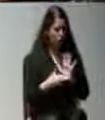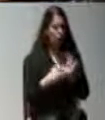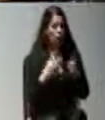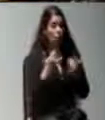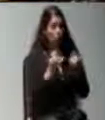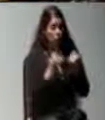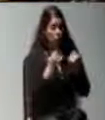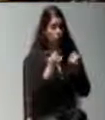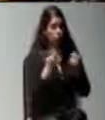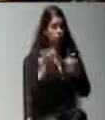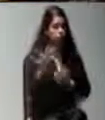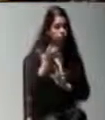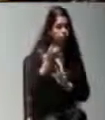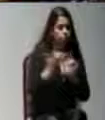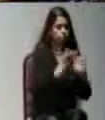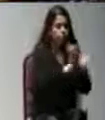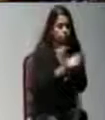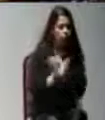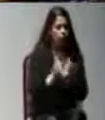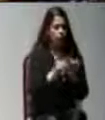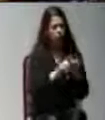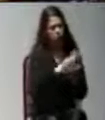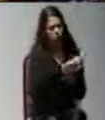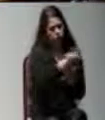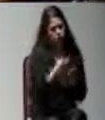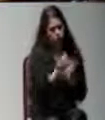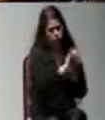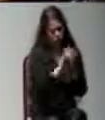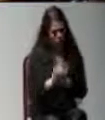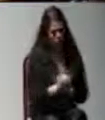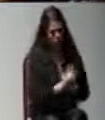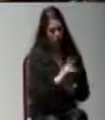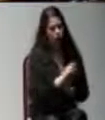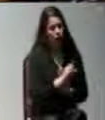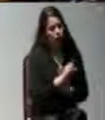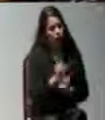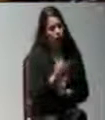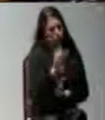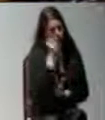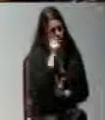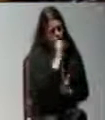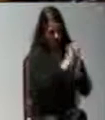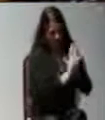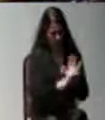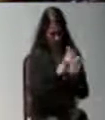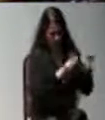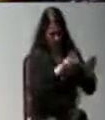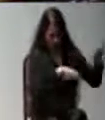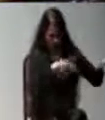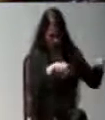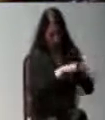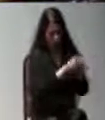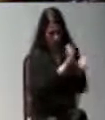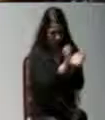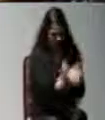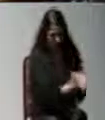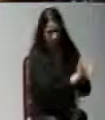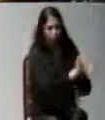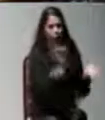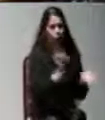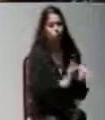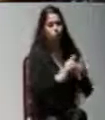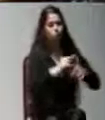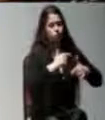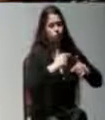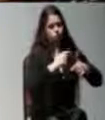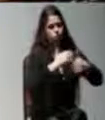identidades multiculturais, é essencial para que essas identidades e essas classes se realizem. Suas palavras, que eu